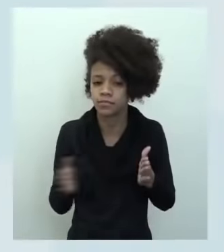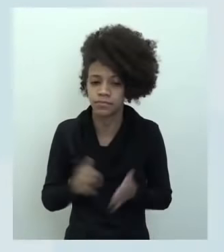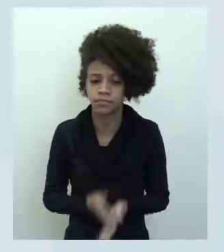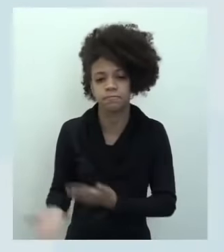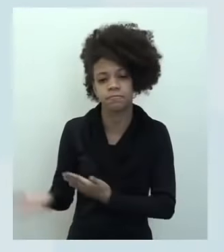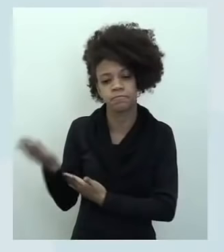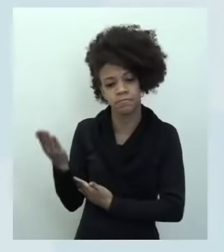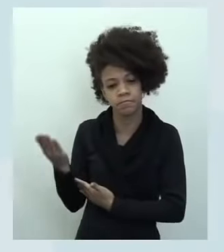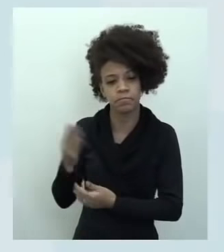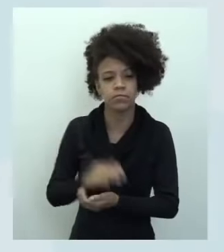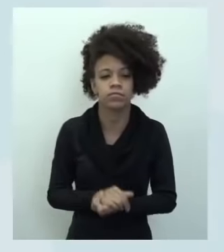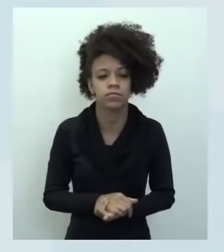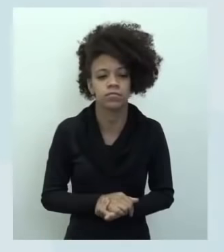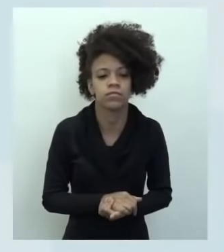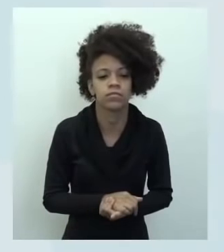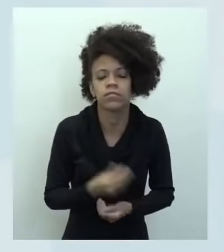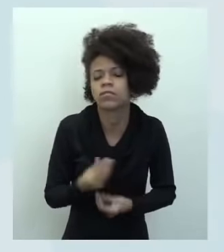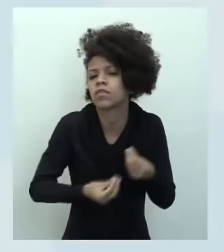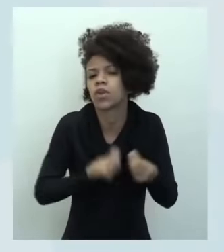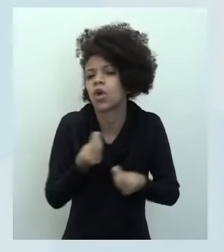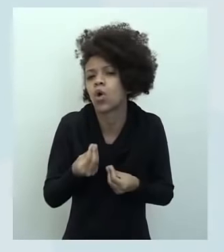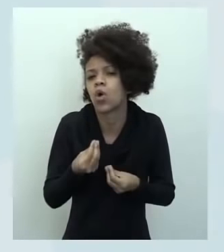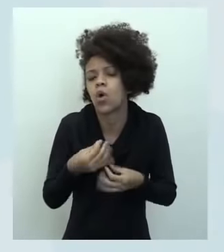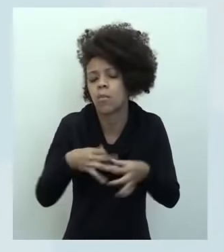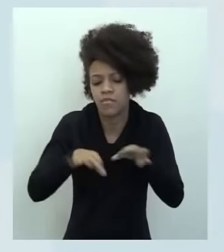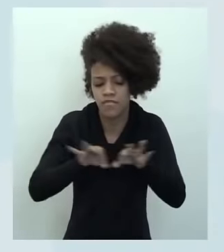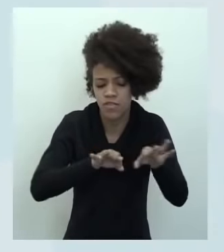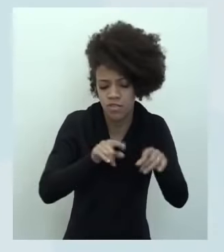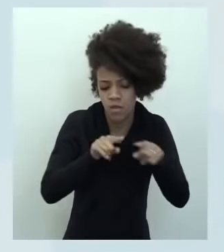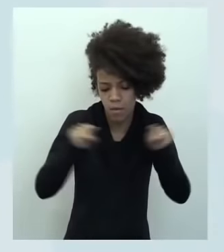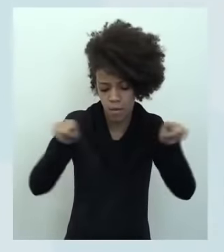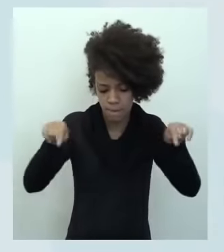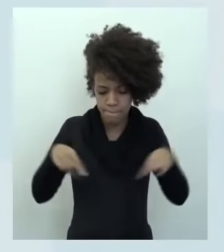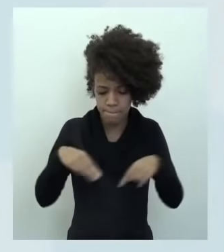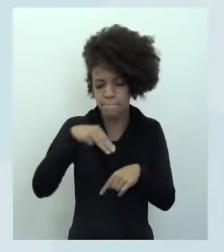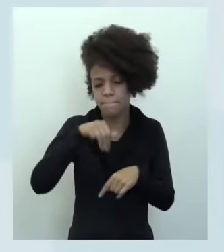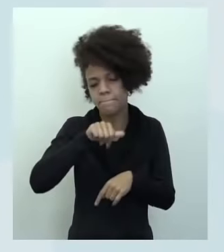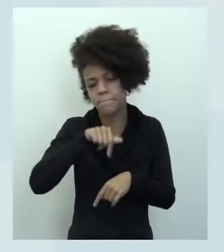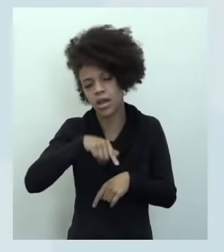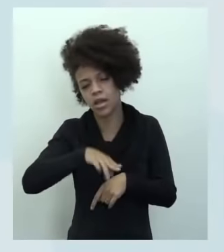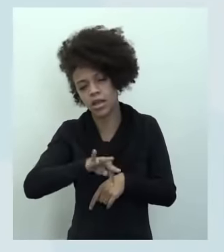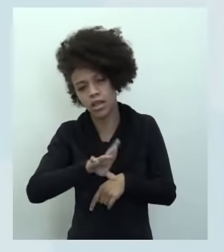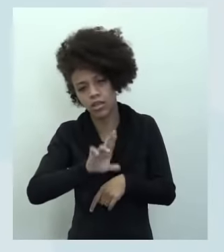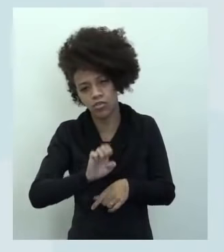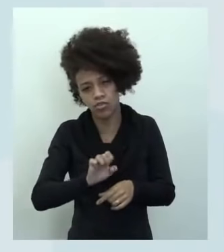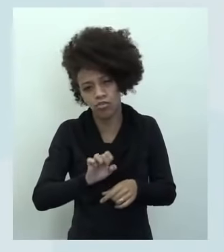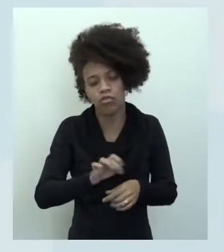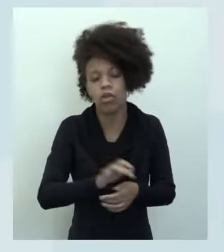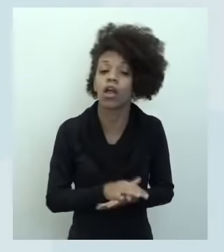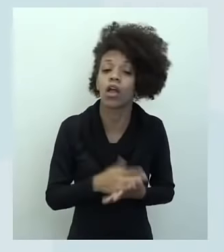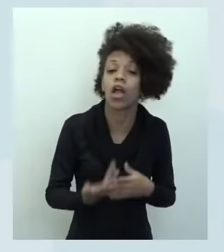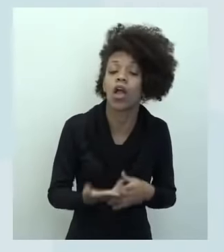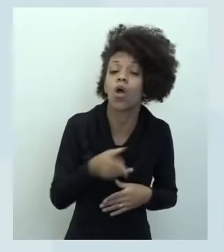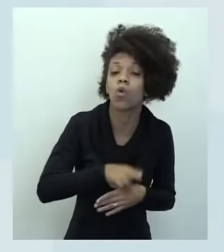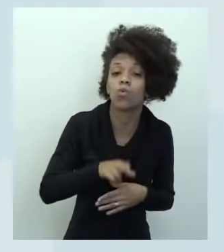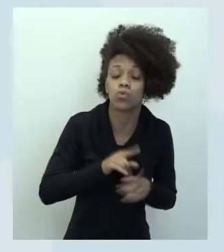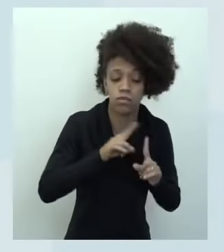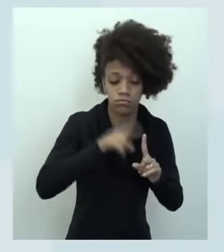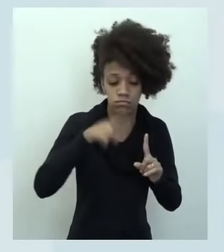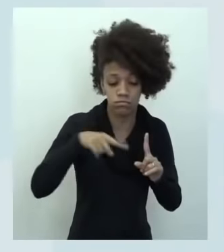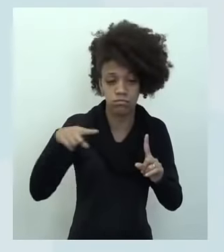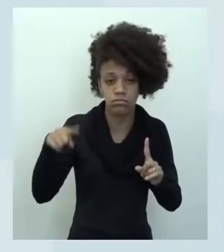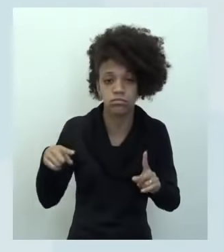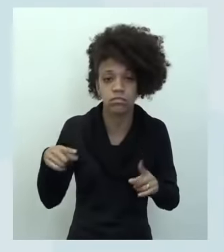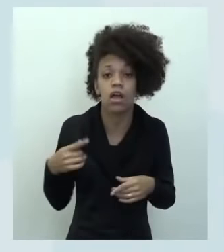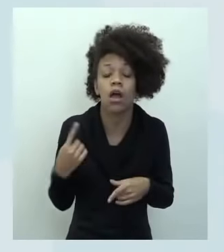vocês, né, como que nós vamos elaborar uma maquete utilizando o que é uma escala para reduzir o cômodo. Porque se eu for fazer uma